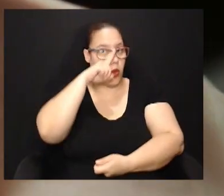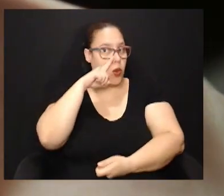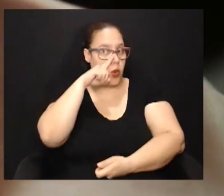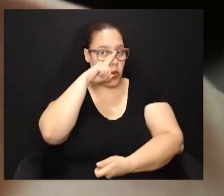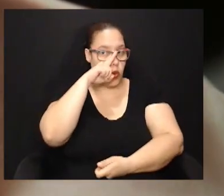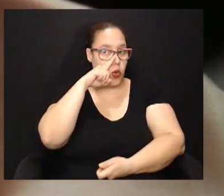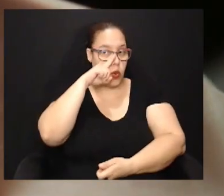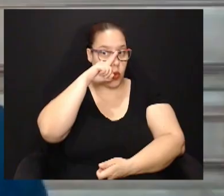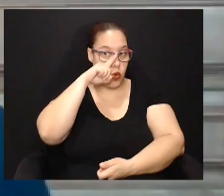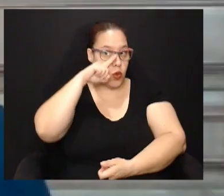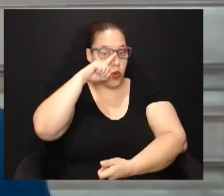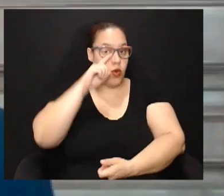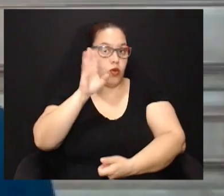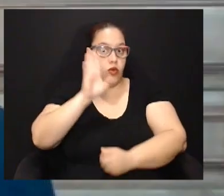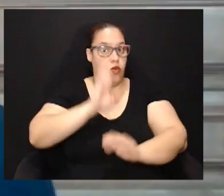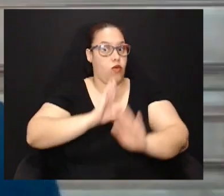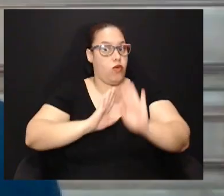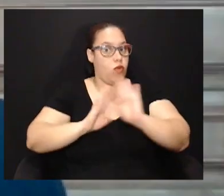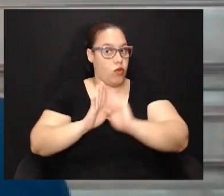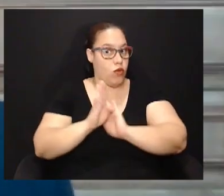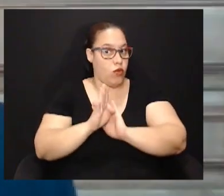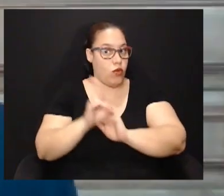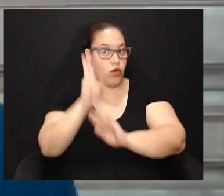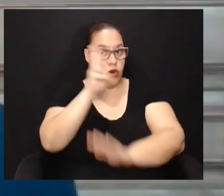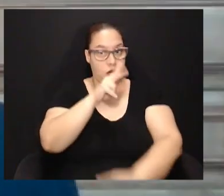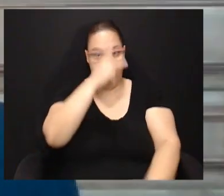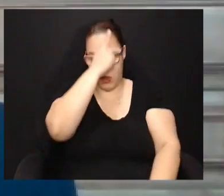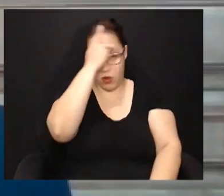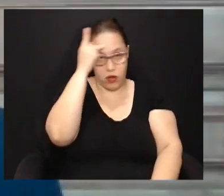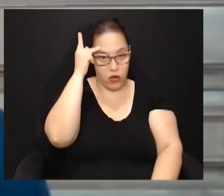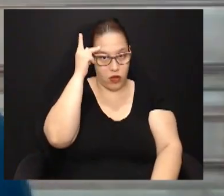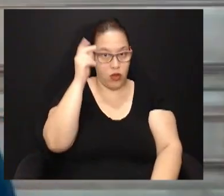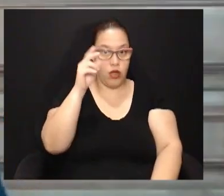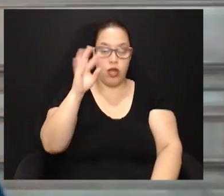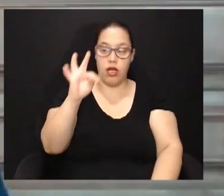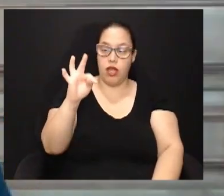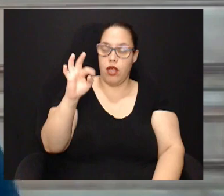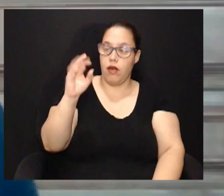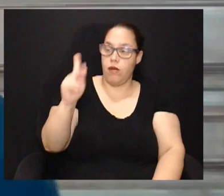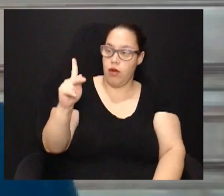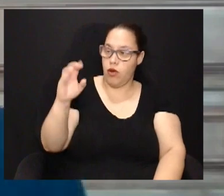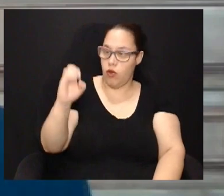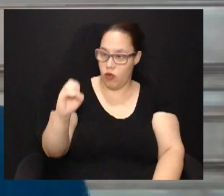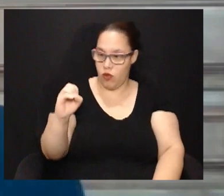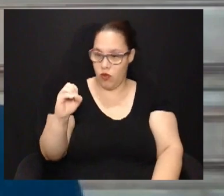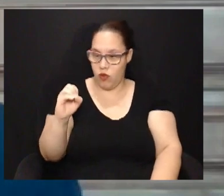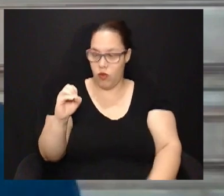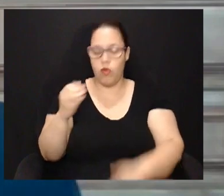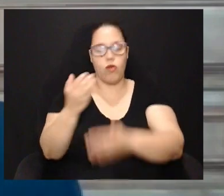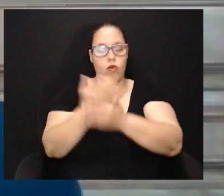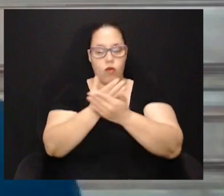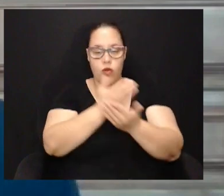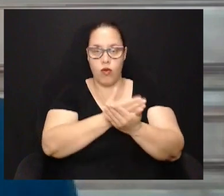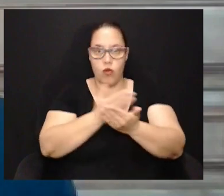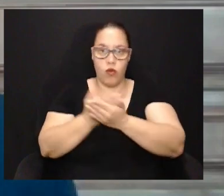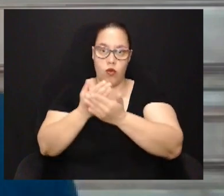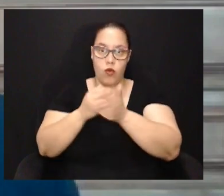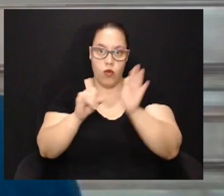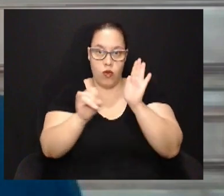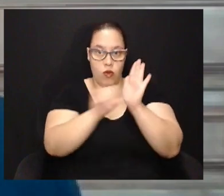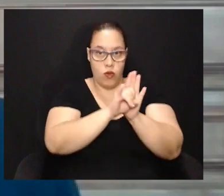é uma substância que tem potencial de causar câncer nos usuários. E o TPO também passou por esse mesmo estudo